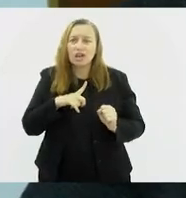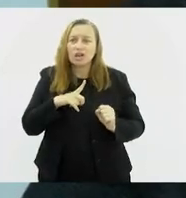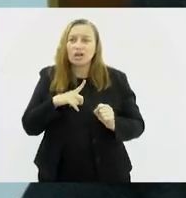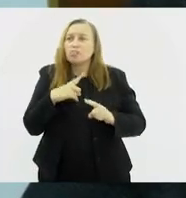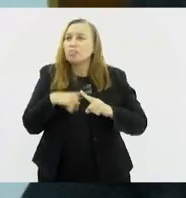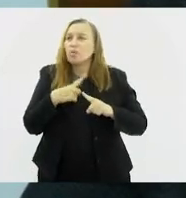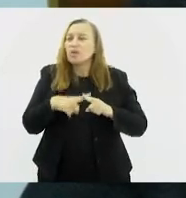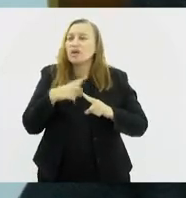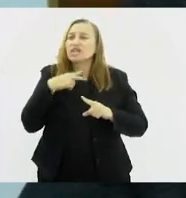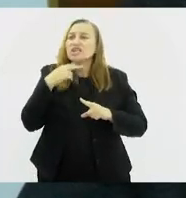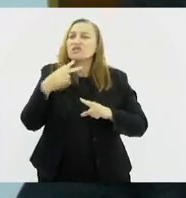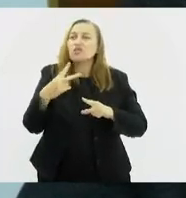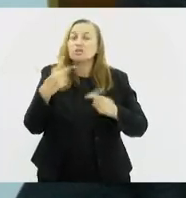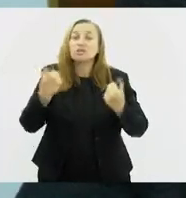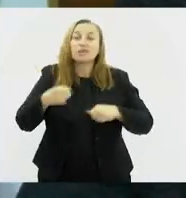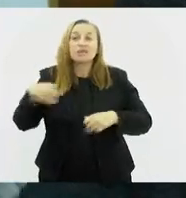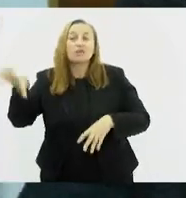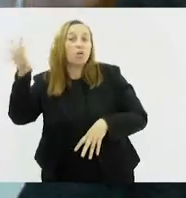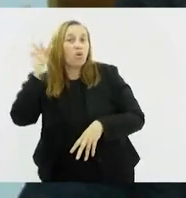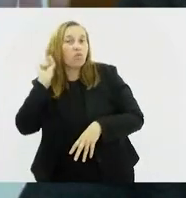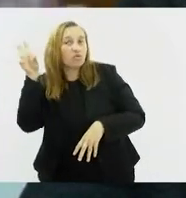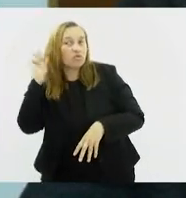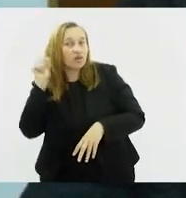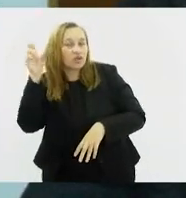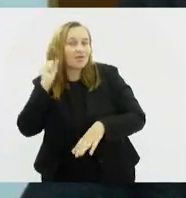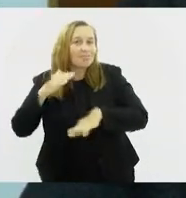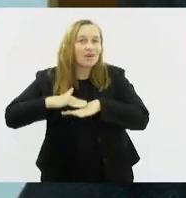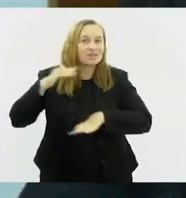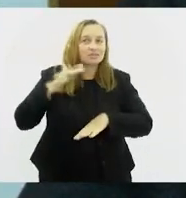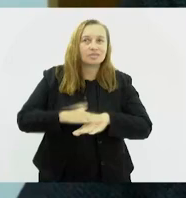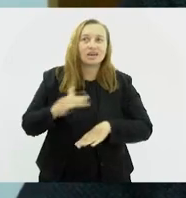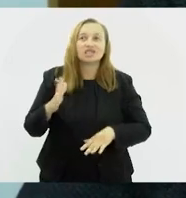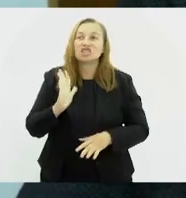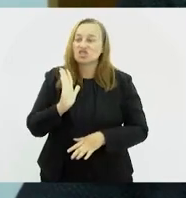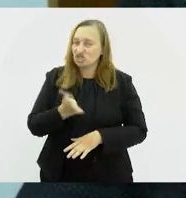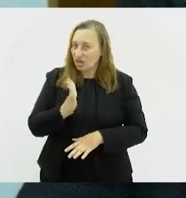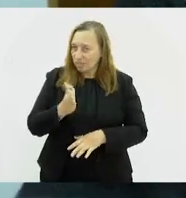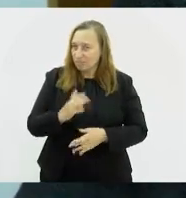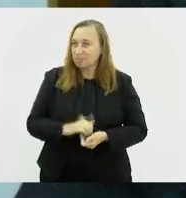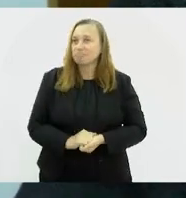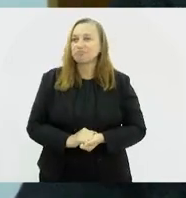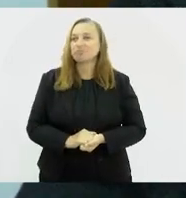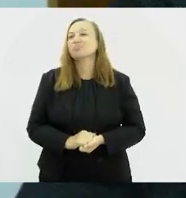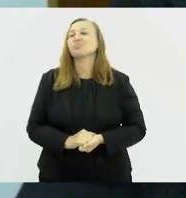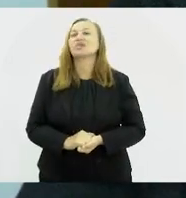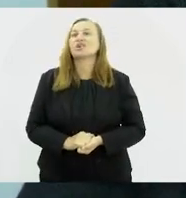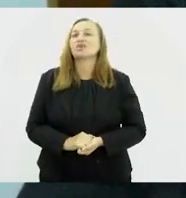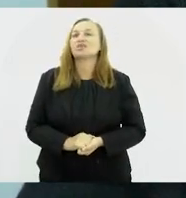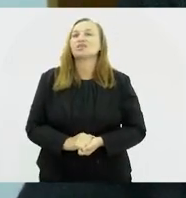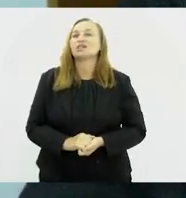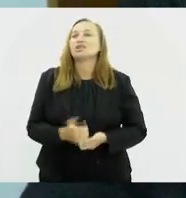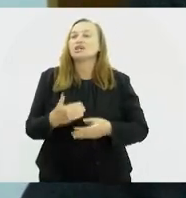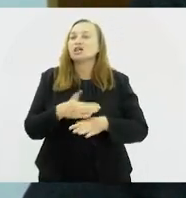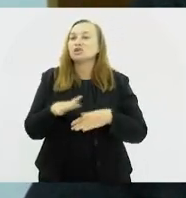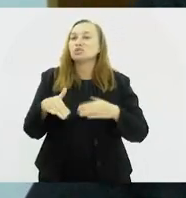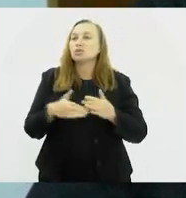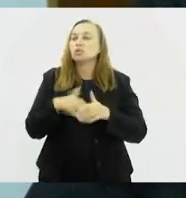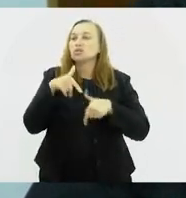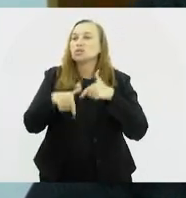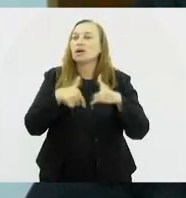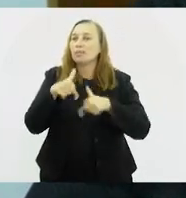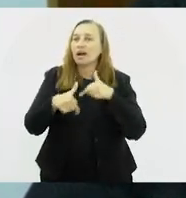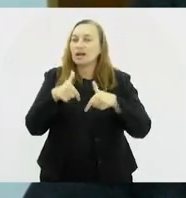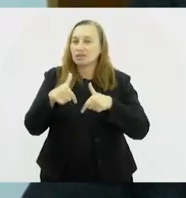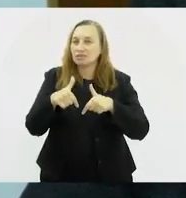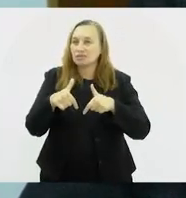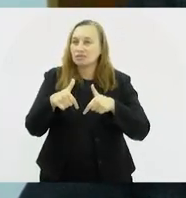essas vozes precisam ser ouvidas ainda mais. Já são, né, mediante a todo o serviço prestado a